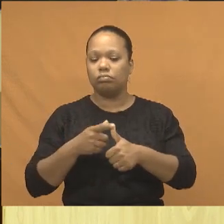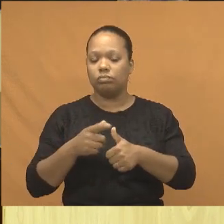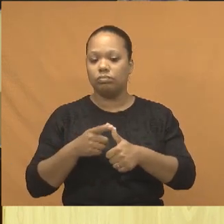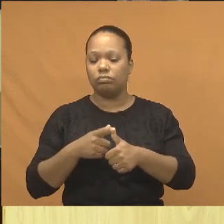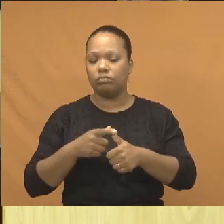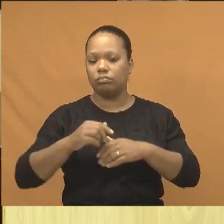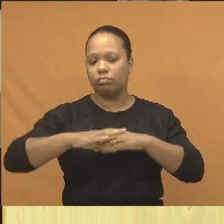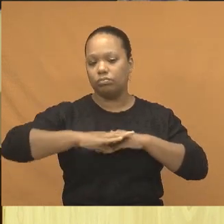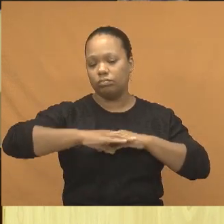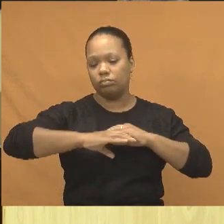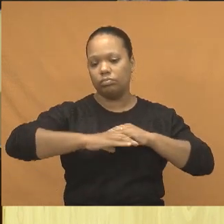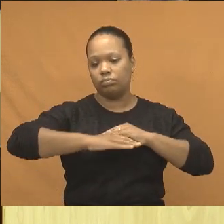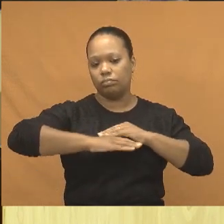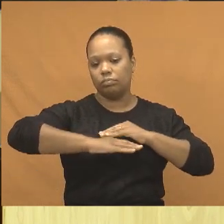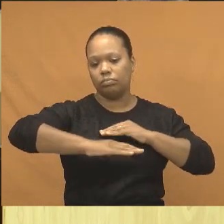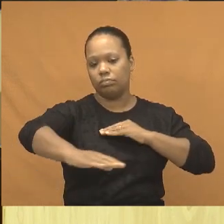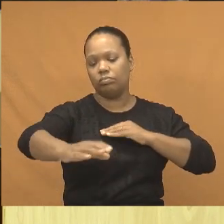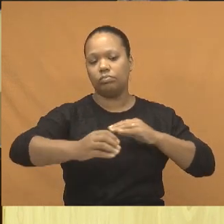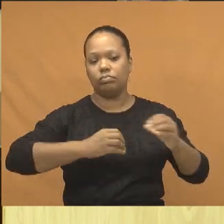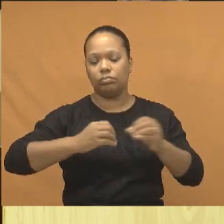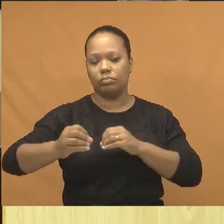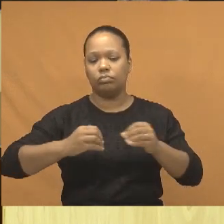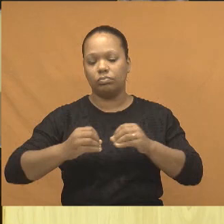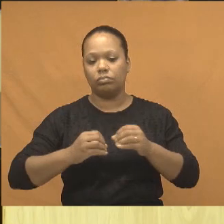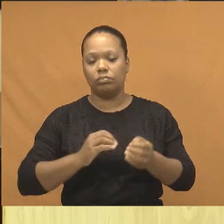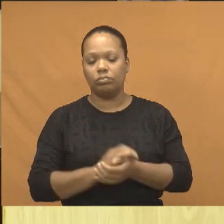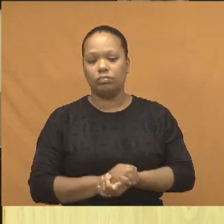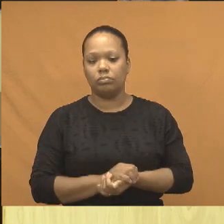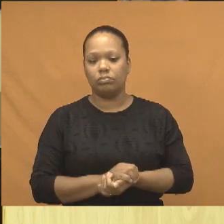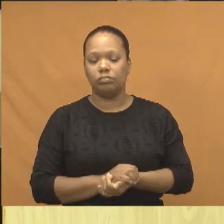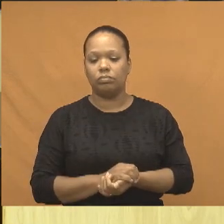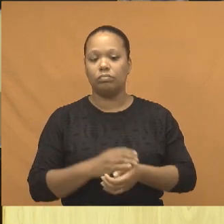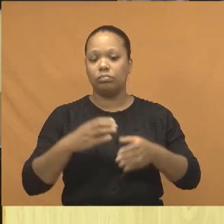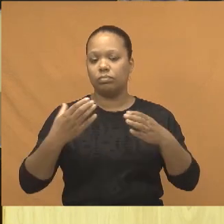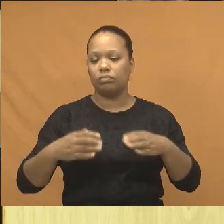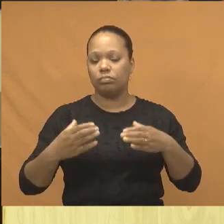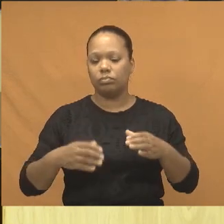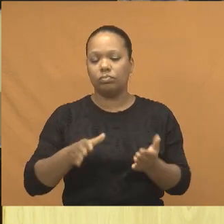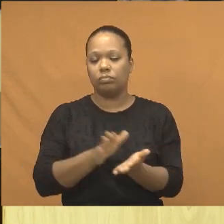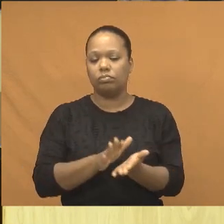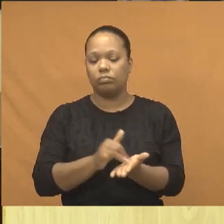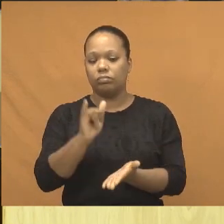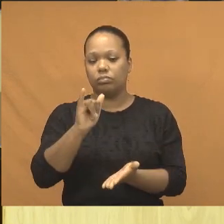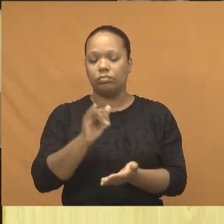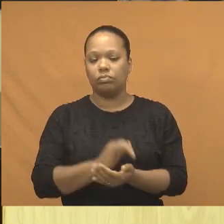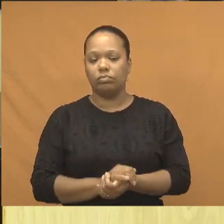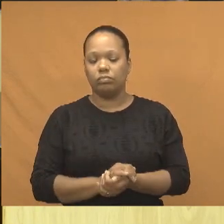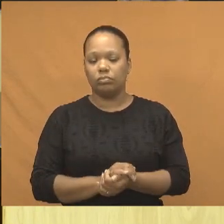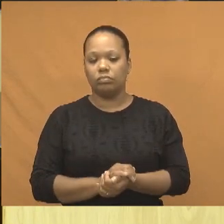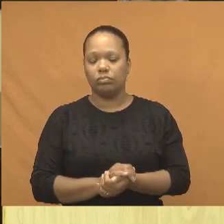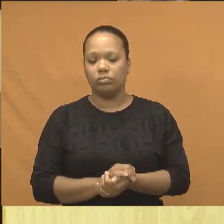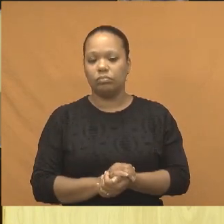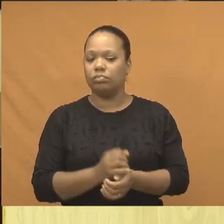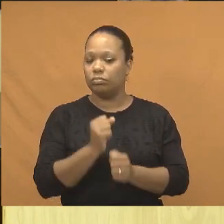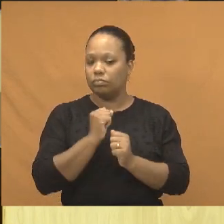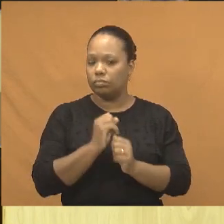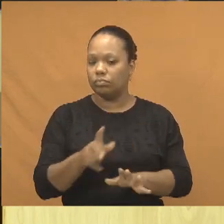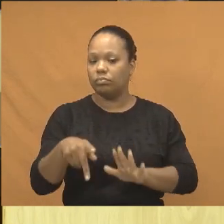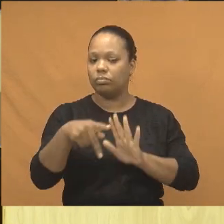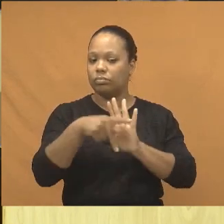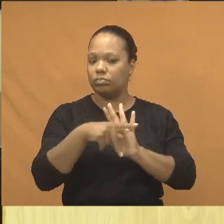a extensão da obra de manutenção apontada, qual será a região de Jacareí a ser contemplada com a execução deste